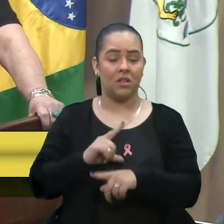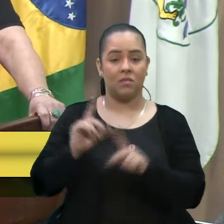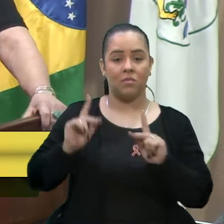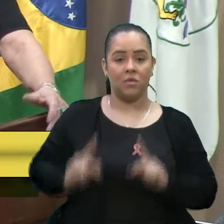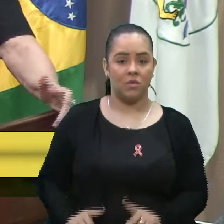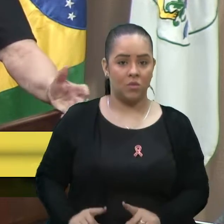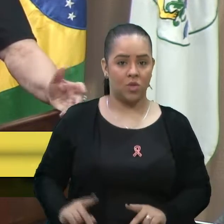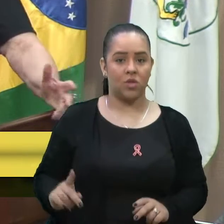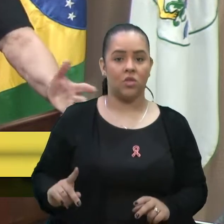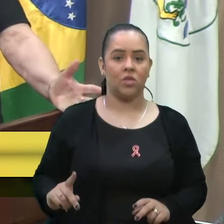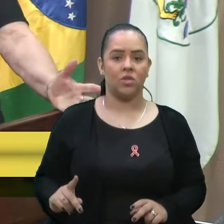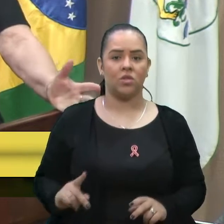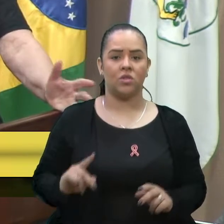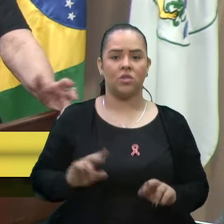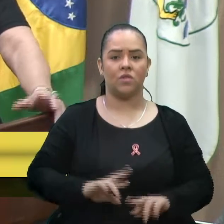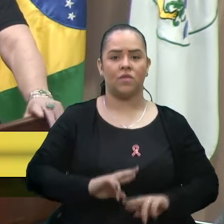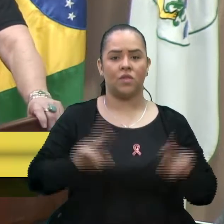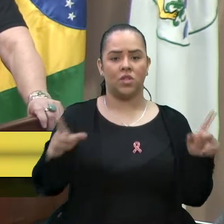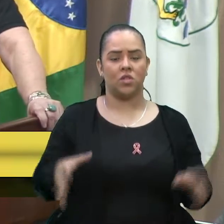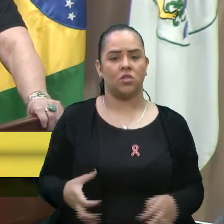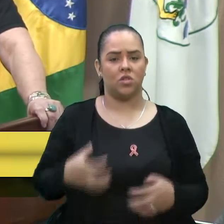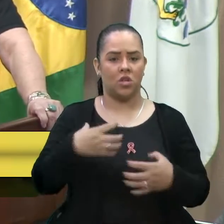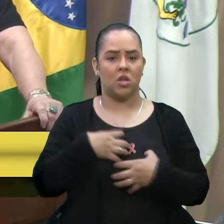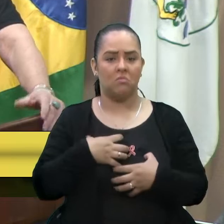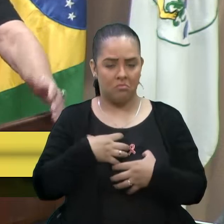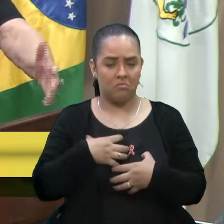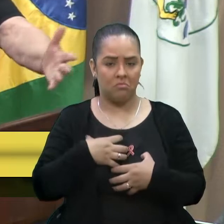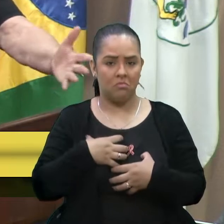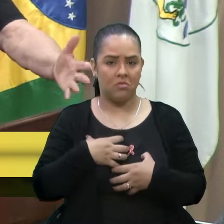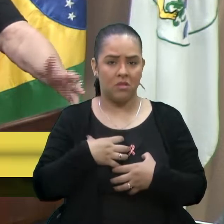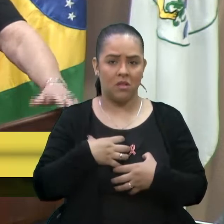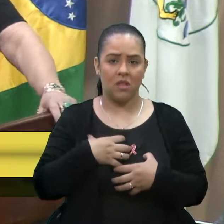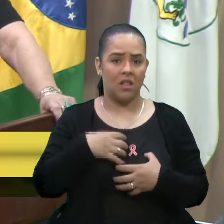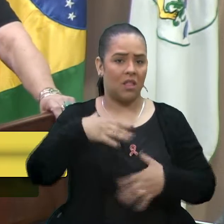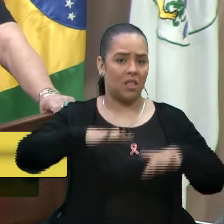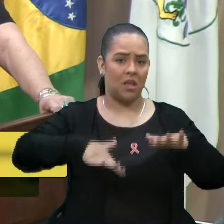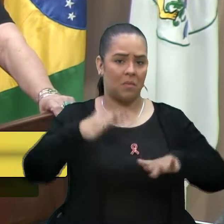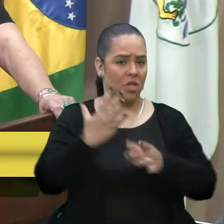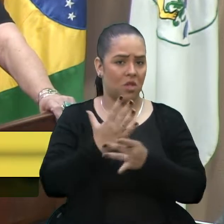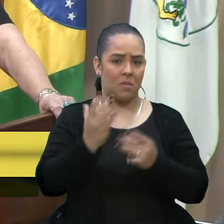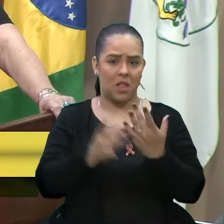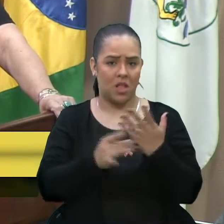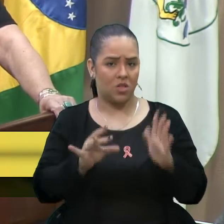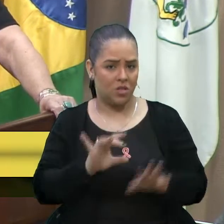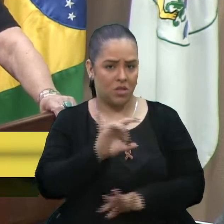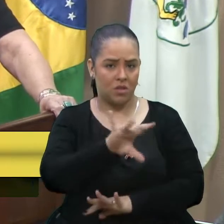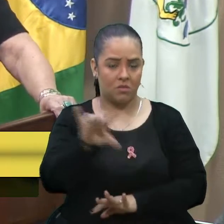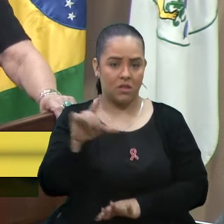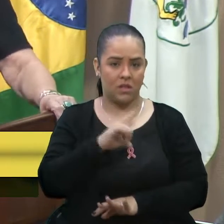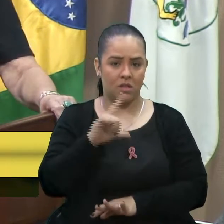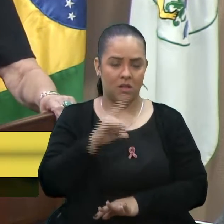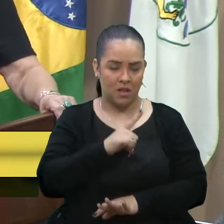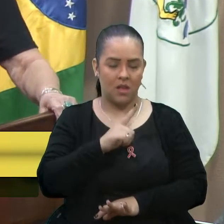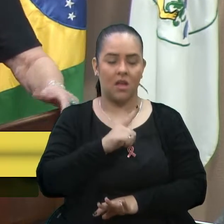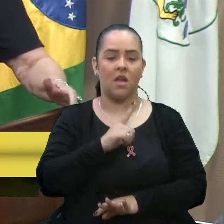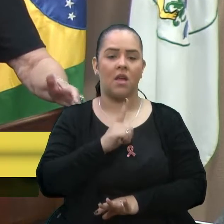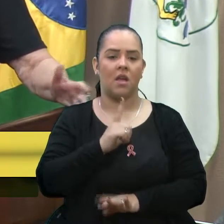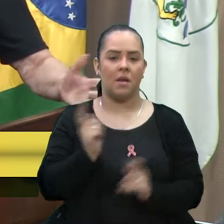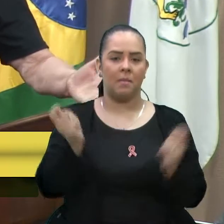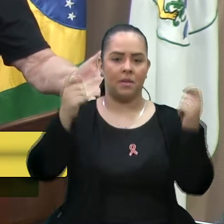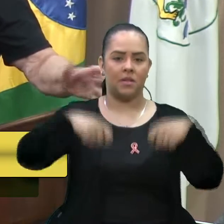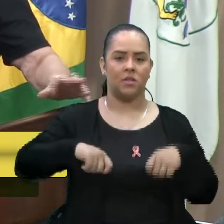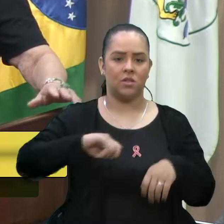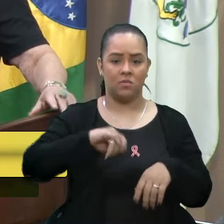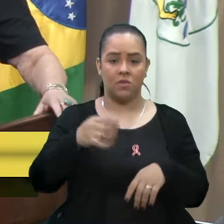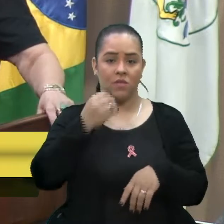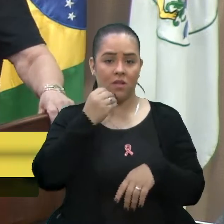diferentes condições, características, e vai da habilidade de que esteja lá gerindo, ter a capacidade de aproveitar o melhor